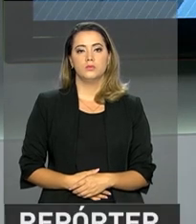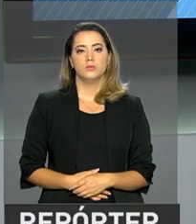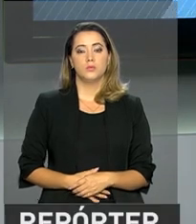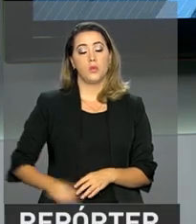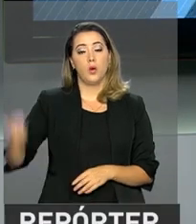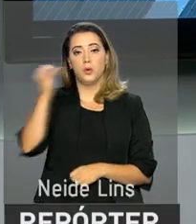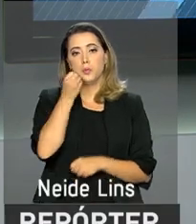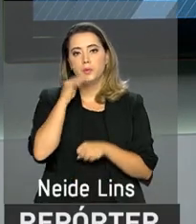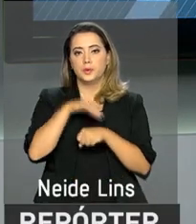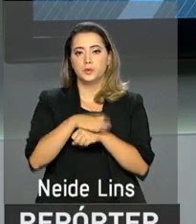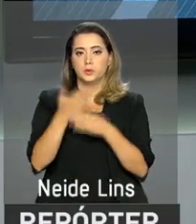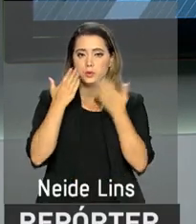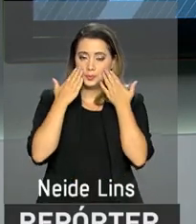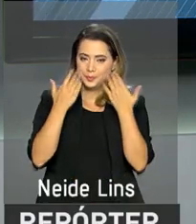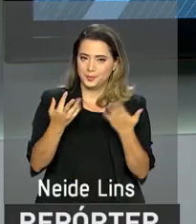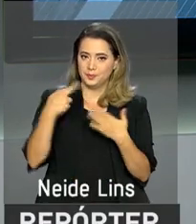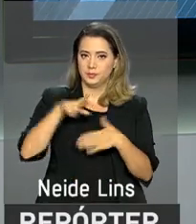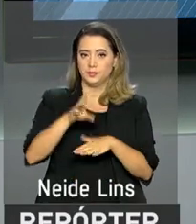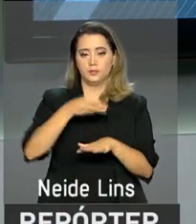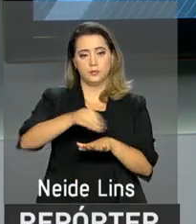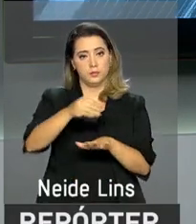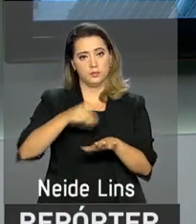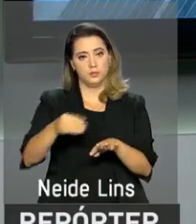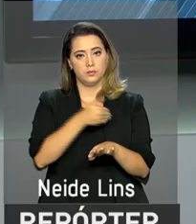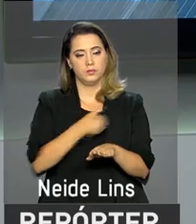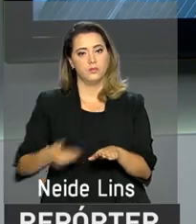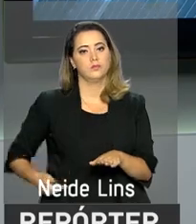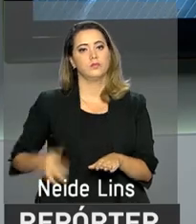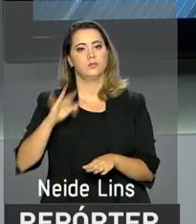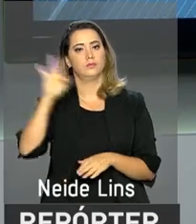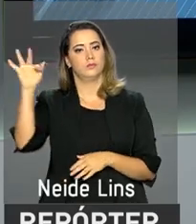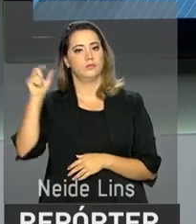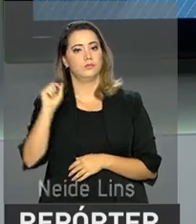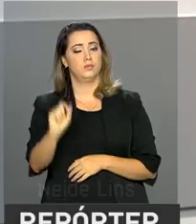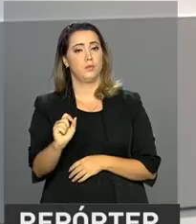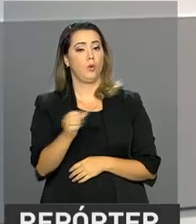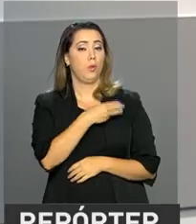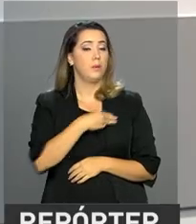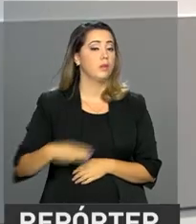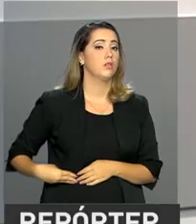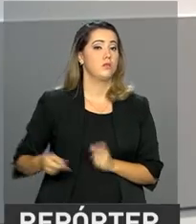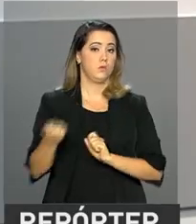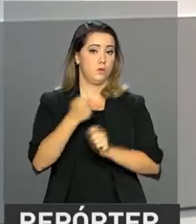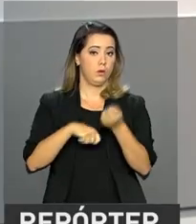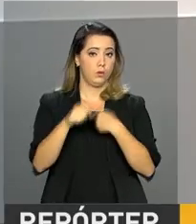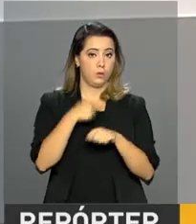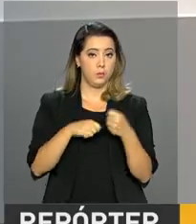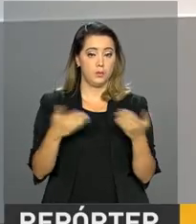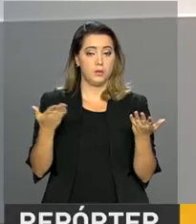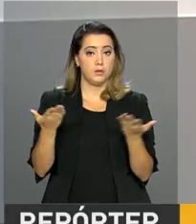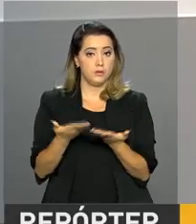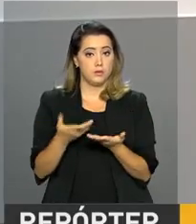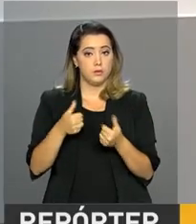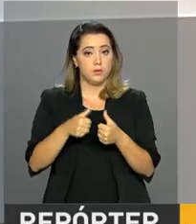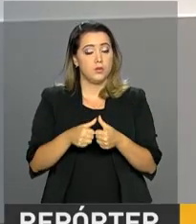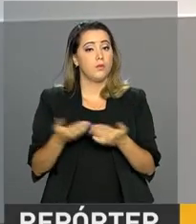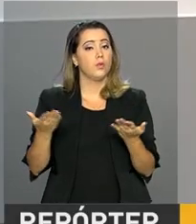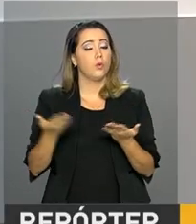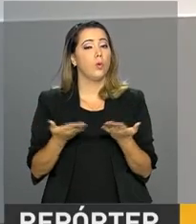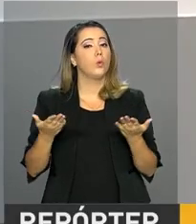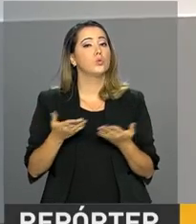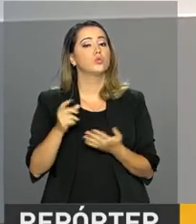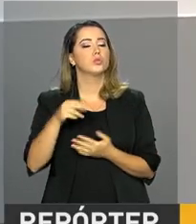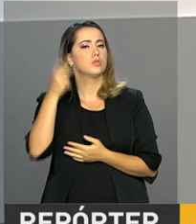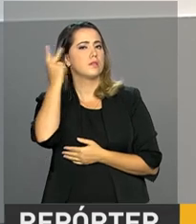Olá, boa noite. No ar o Repórter NBR com as notícias do governo federal. O ministro da Fazenda, Henrique Meirelles, esteve em São